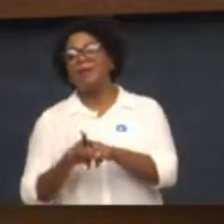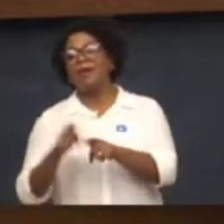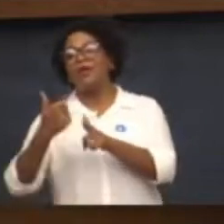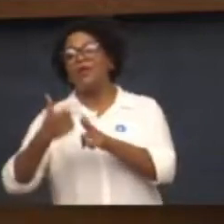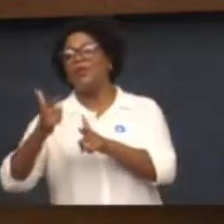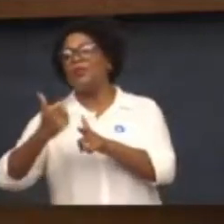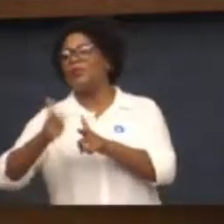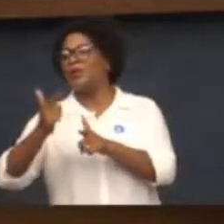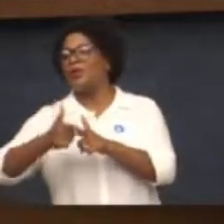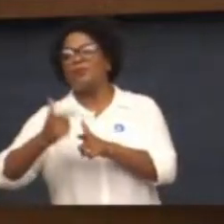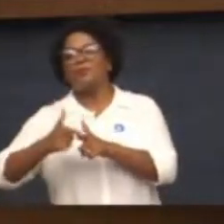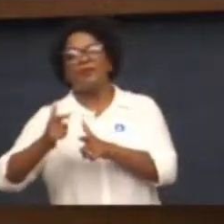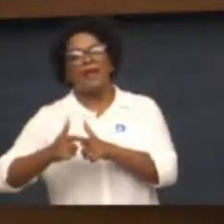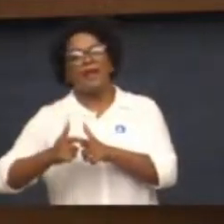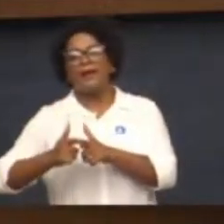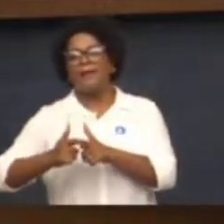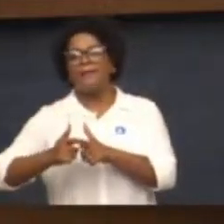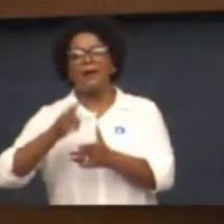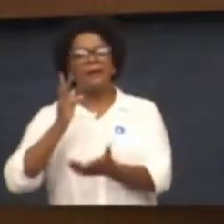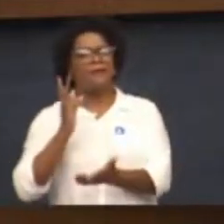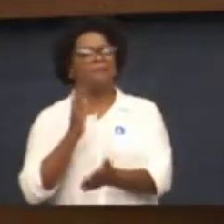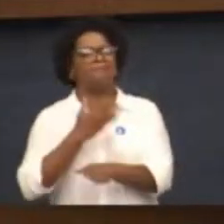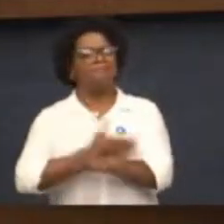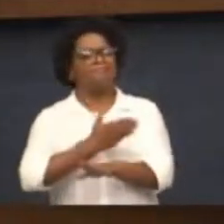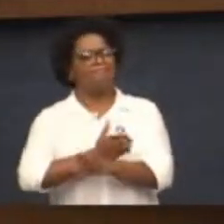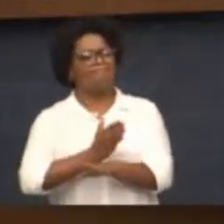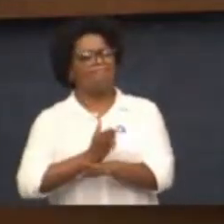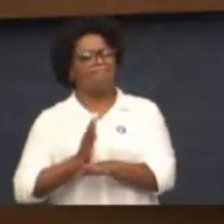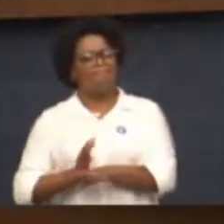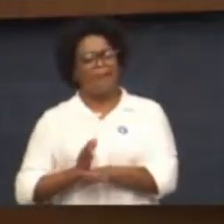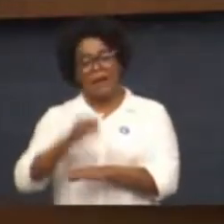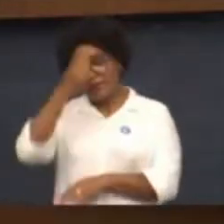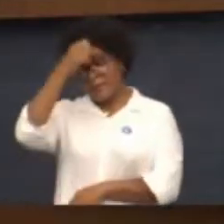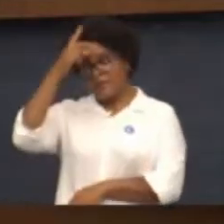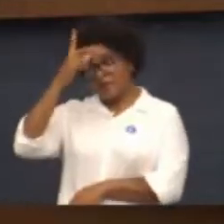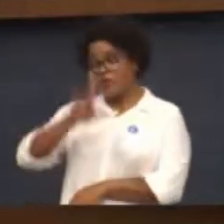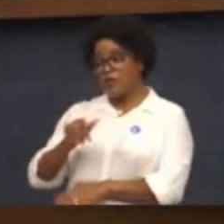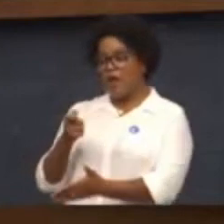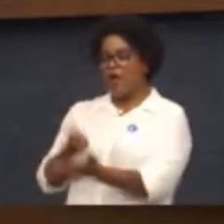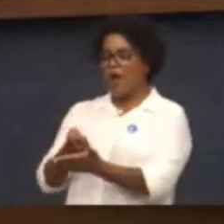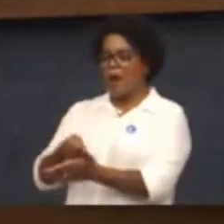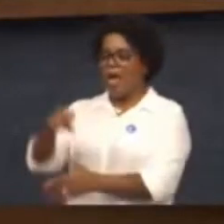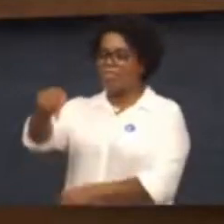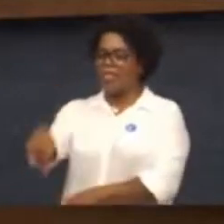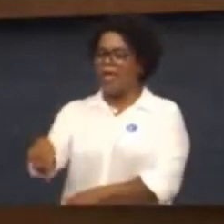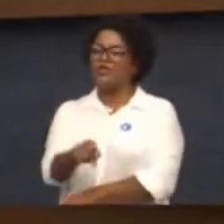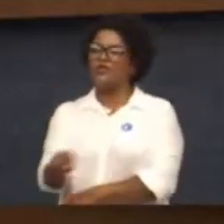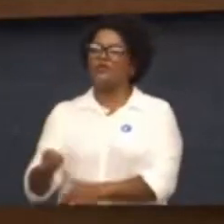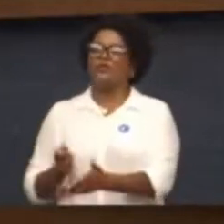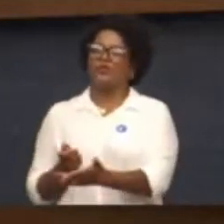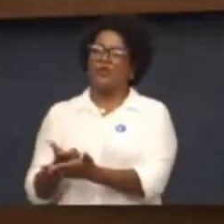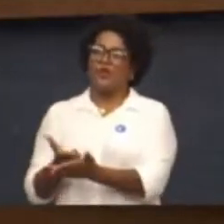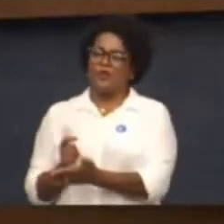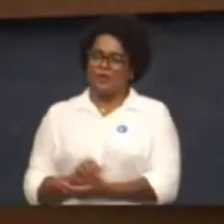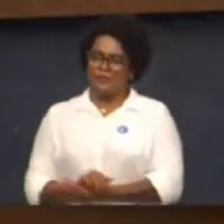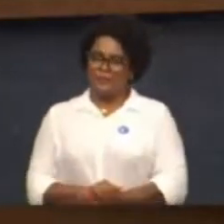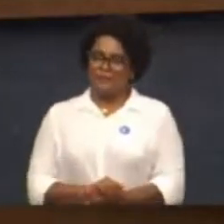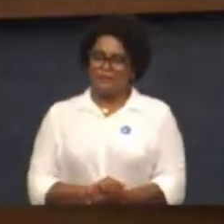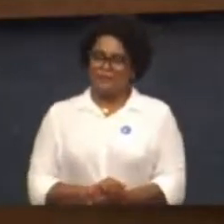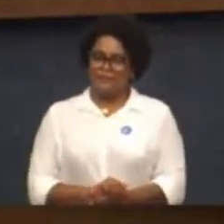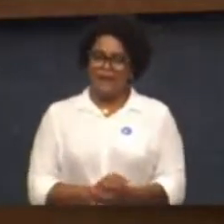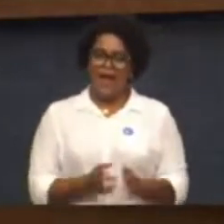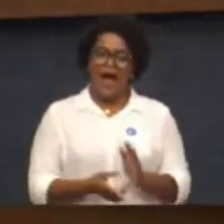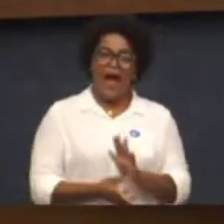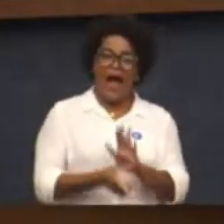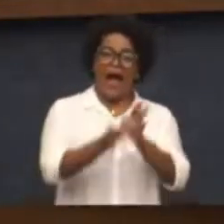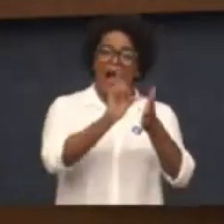do radar o tempo inteiro e, de repente, a prefeitura vai chegar e vai cobrar. Quando está antes da baixa-bits, é mais fácil